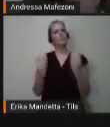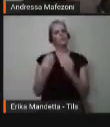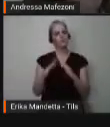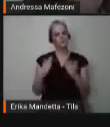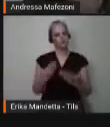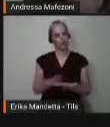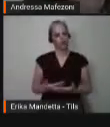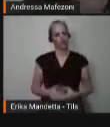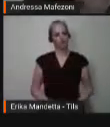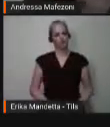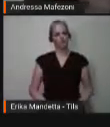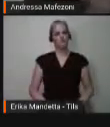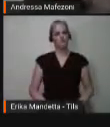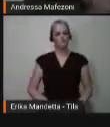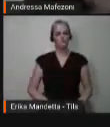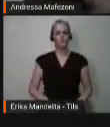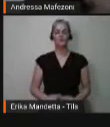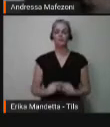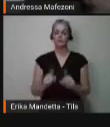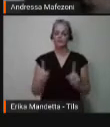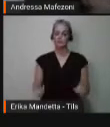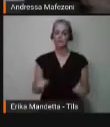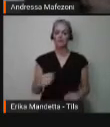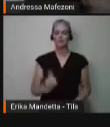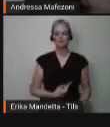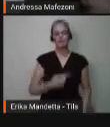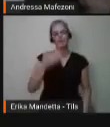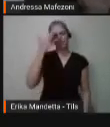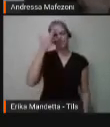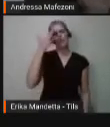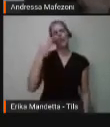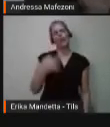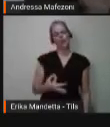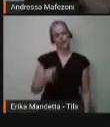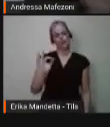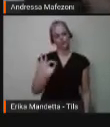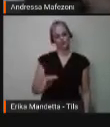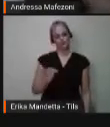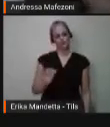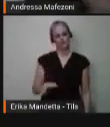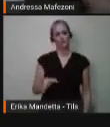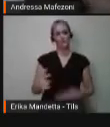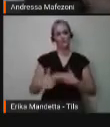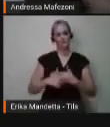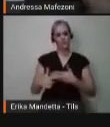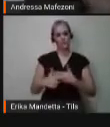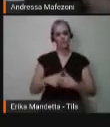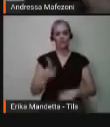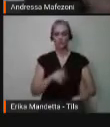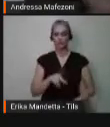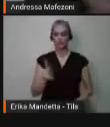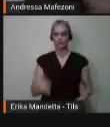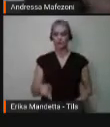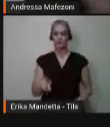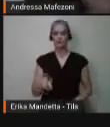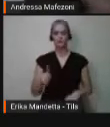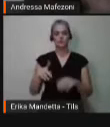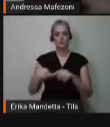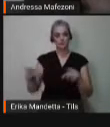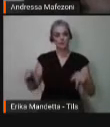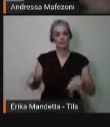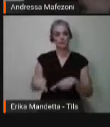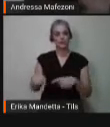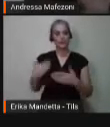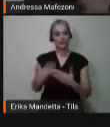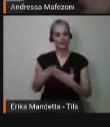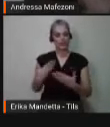também temos a compreensão de que o papel do professor de sala de aula, dentro de